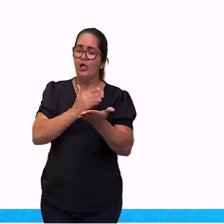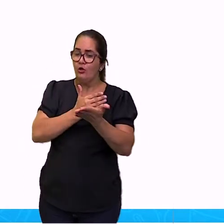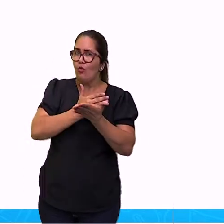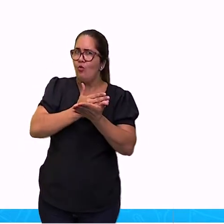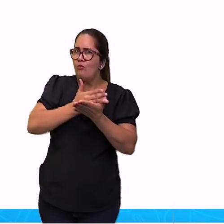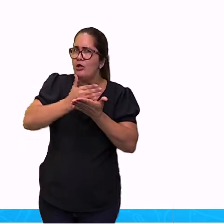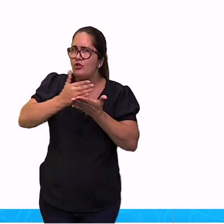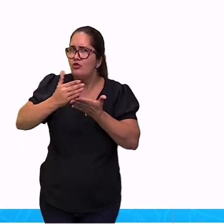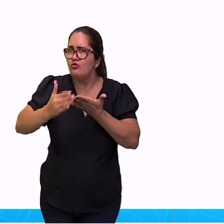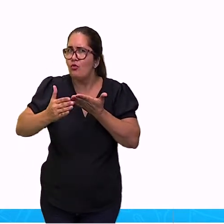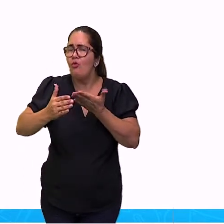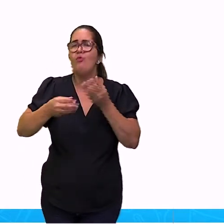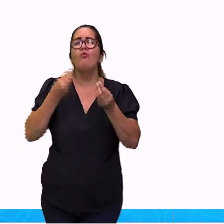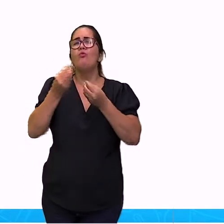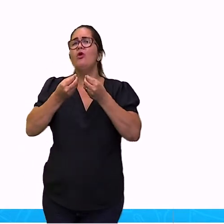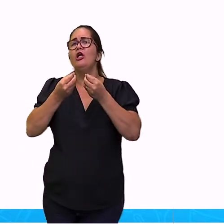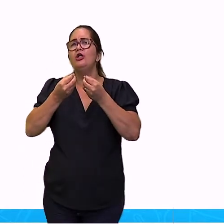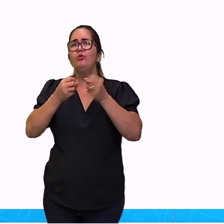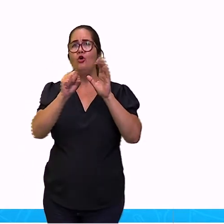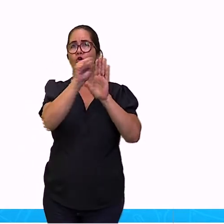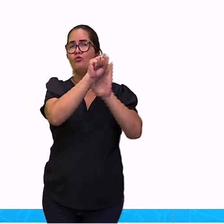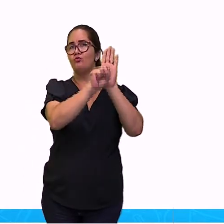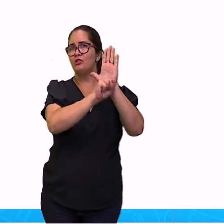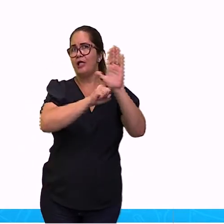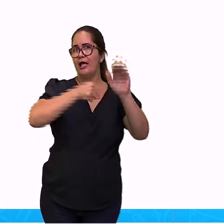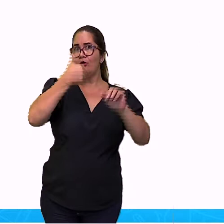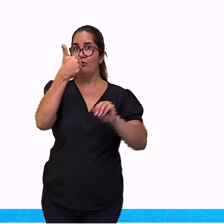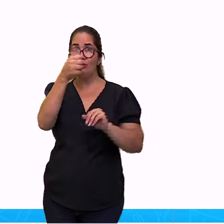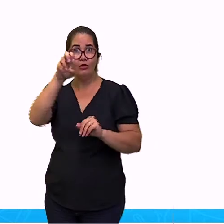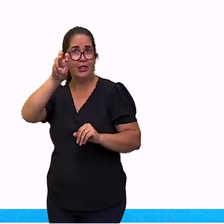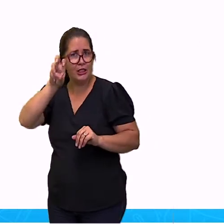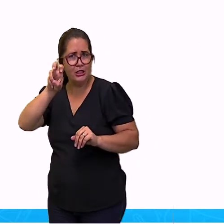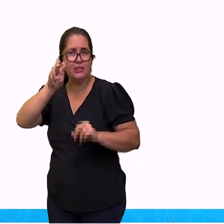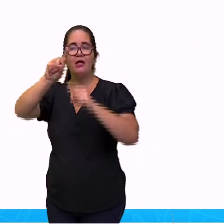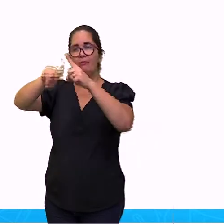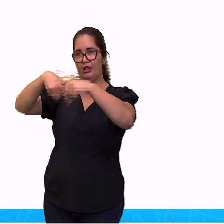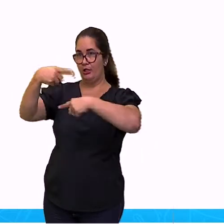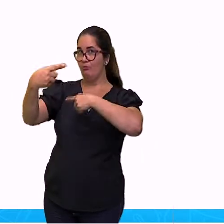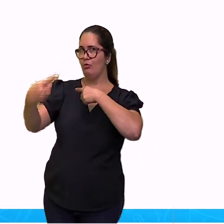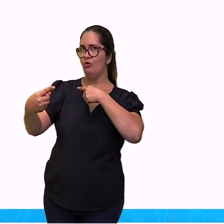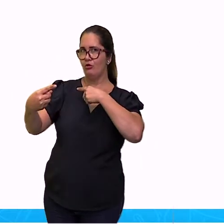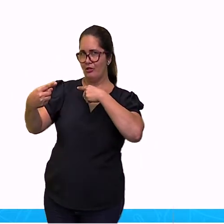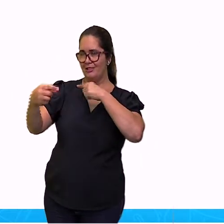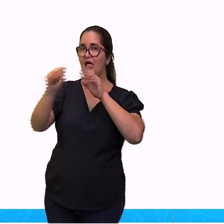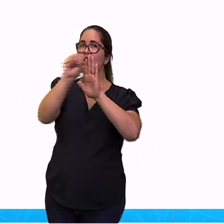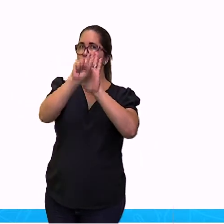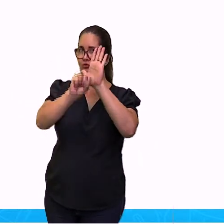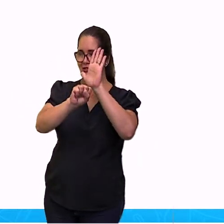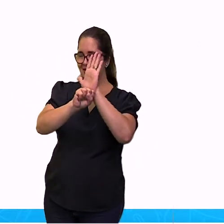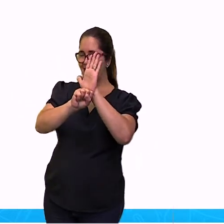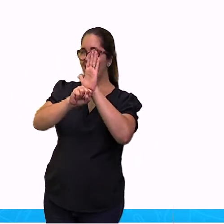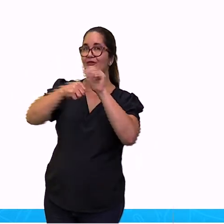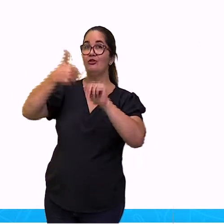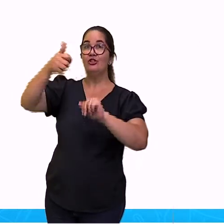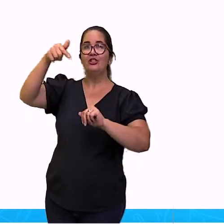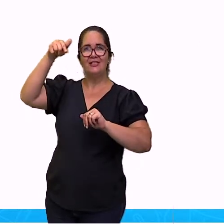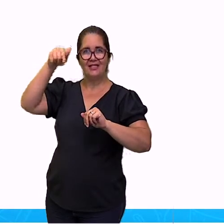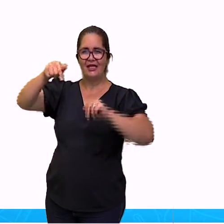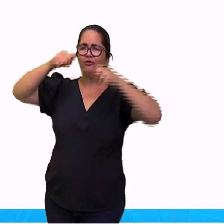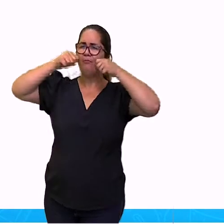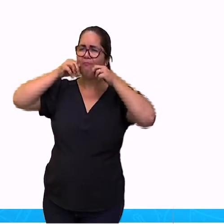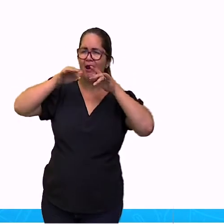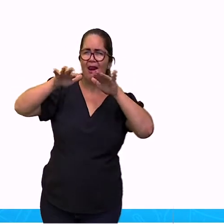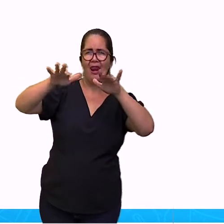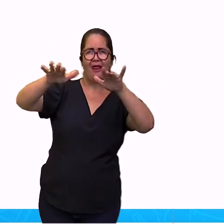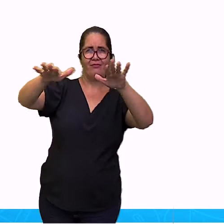cortes, dentro ali do Império, só que em 17, já no século XVII, ele ganha o mundo através dos